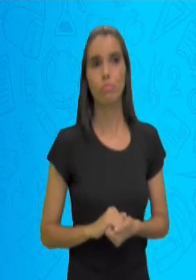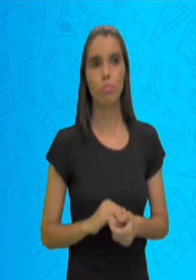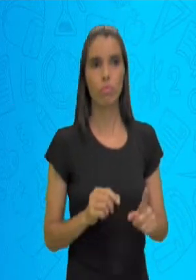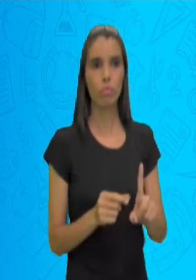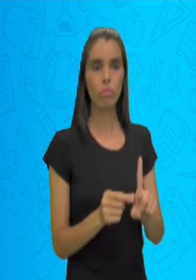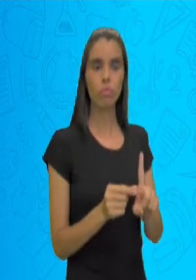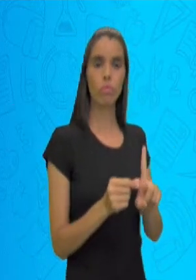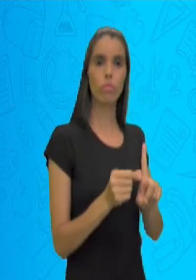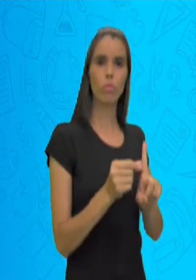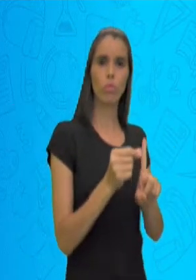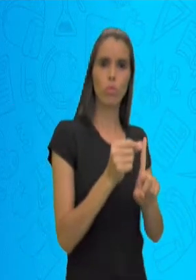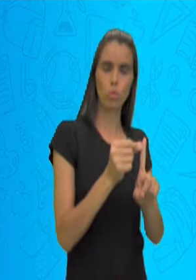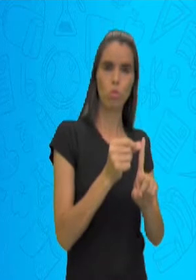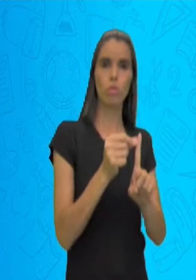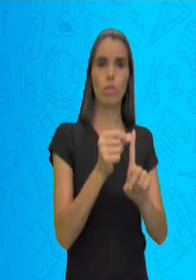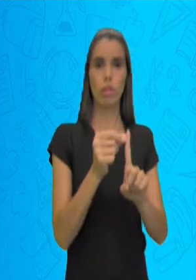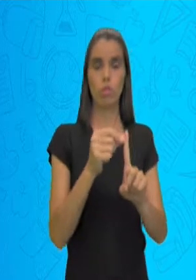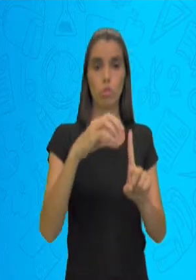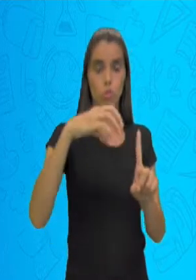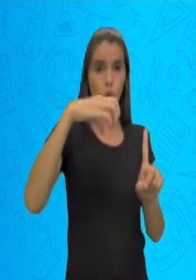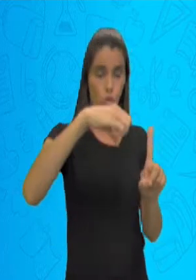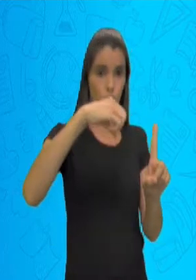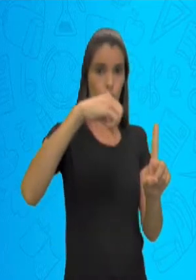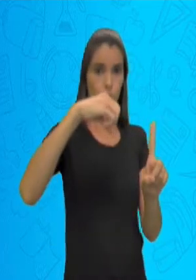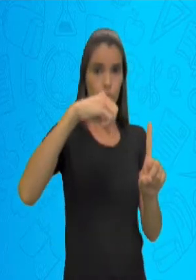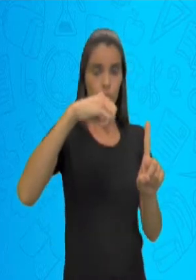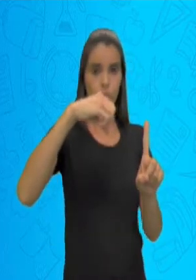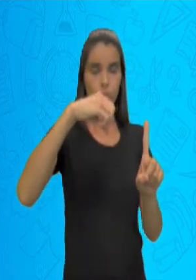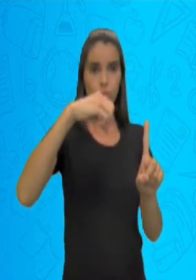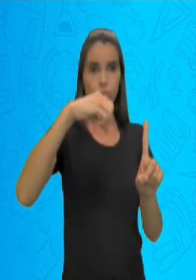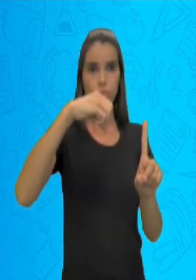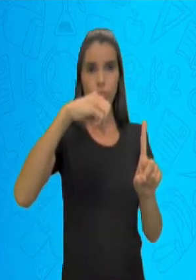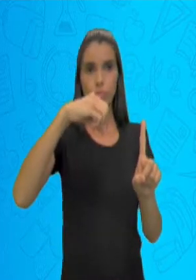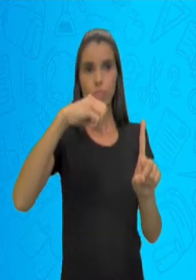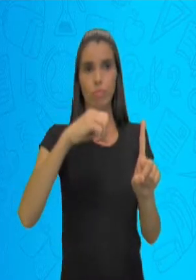unidade, 9.